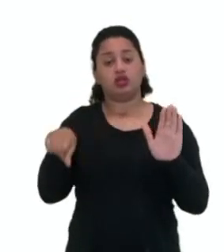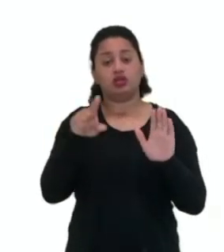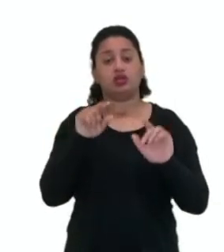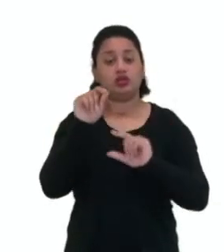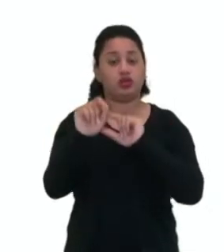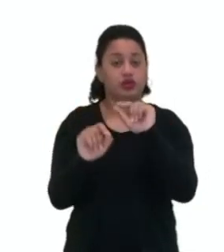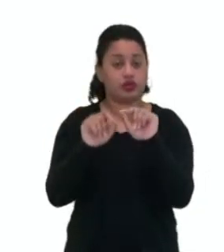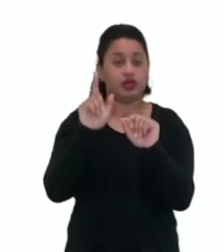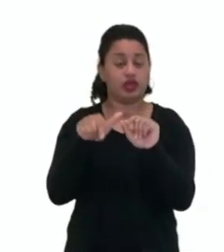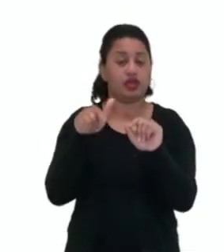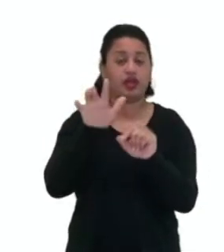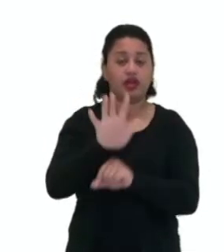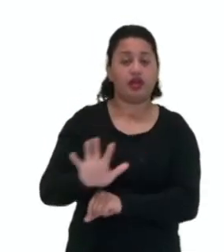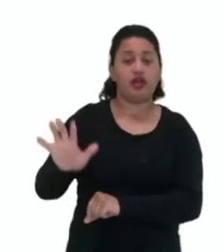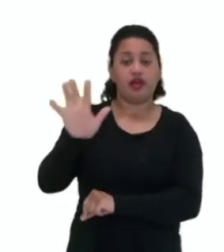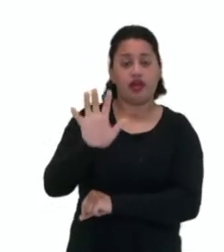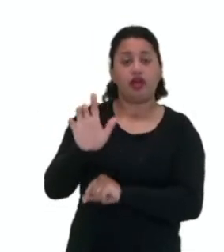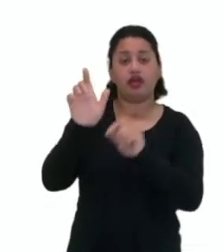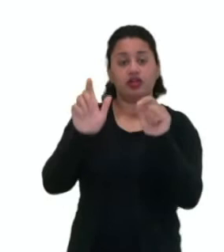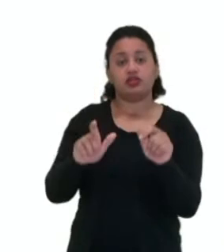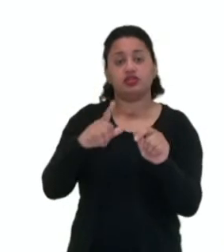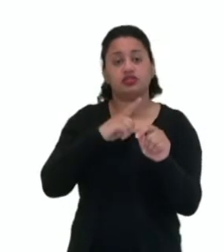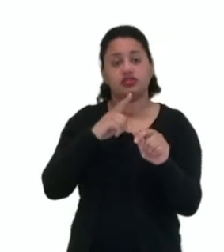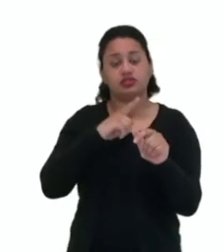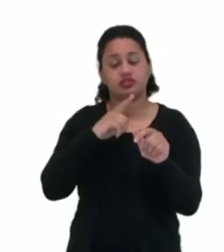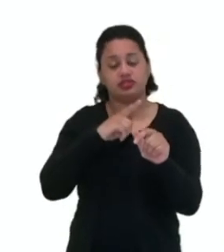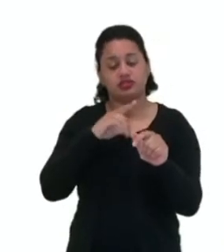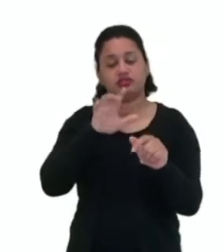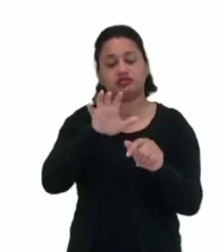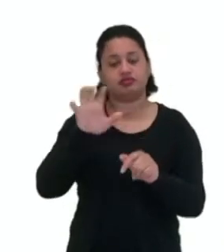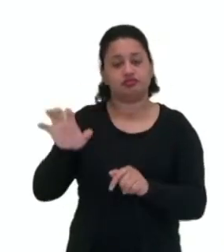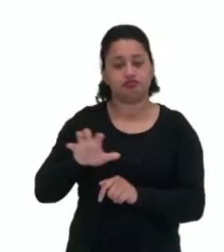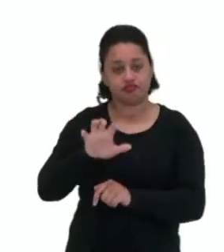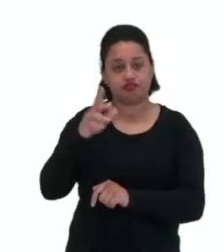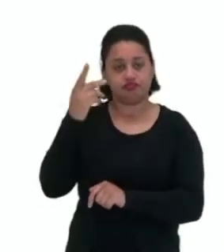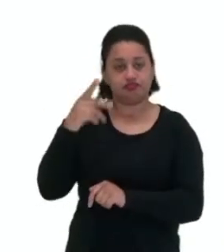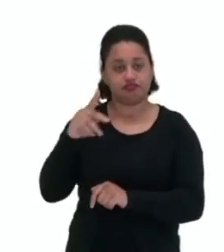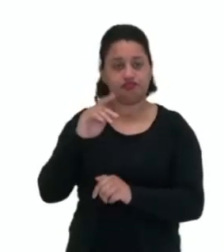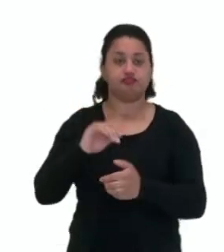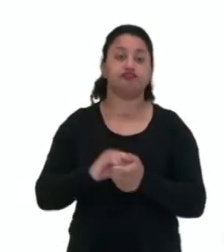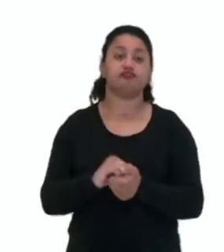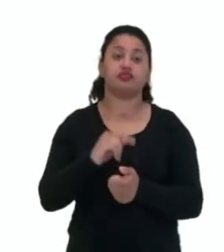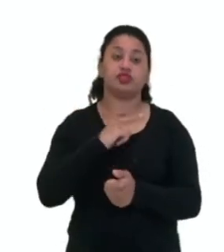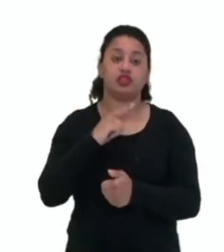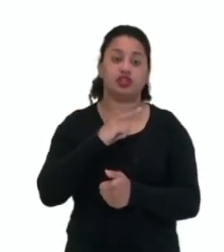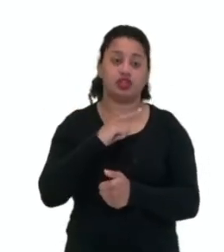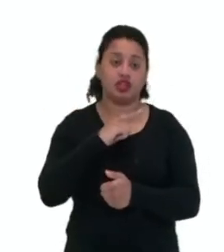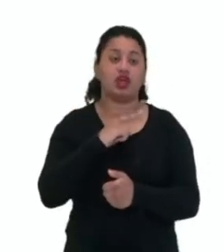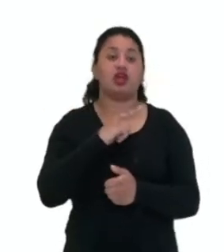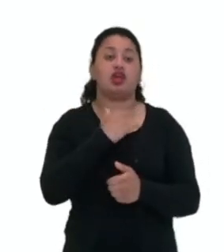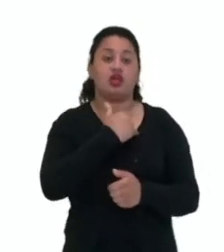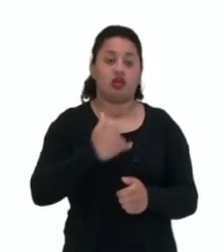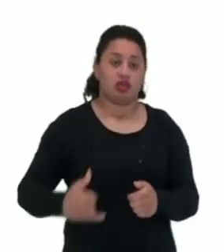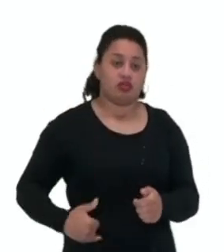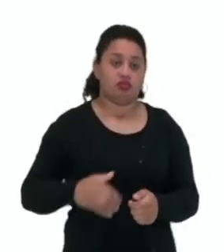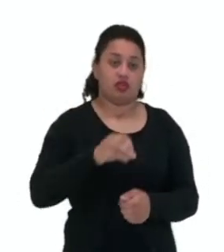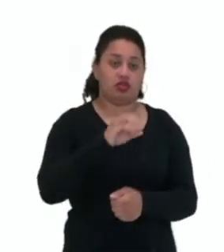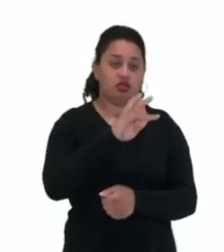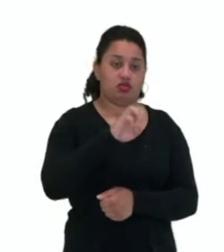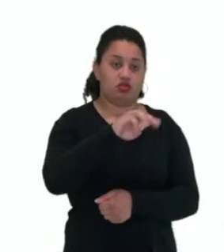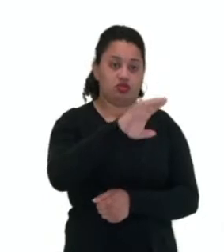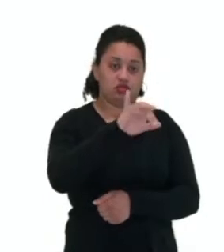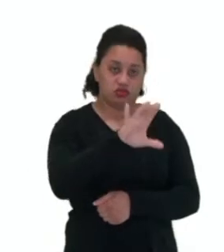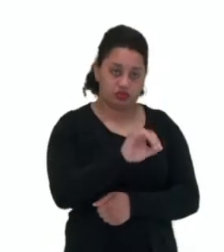qual seria a área onde nós teríamos o território dos curdos. Então nós temos ali o Império Otomano, que concedeu partes da região